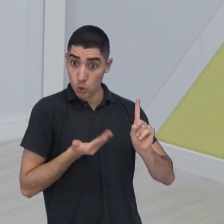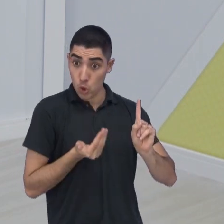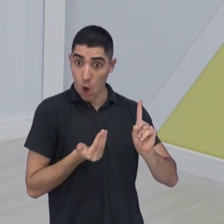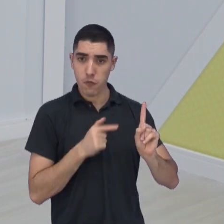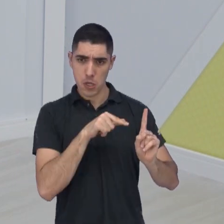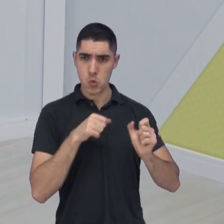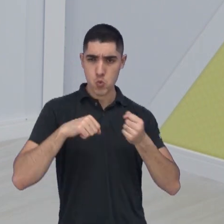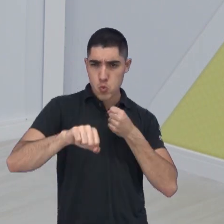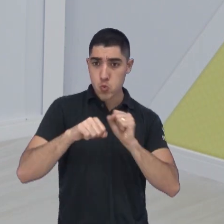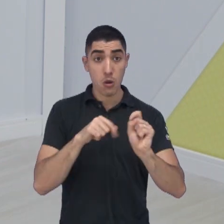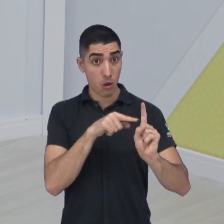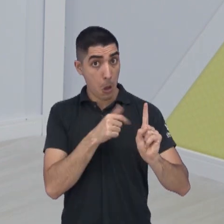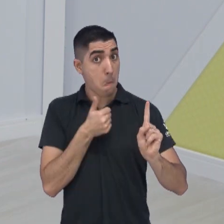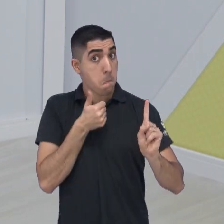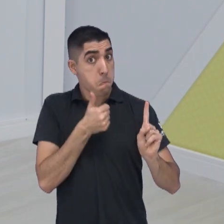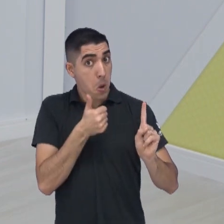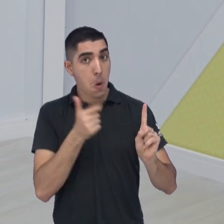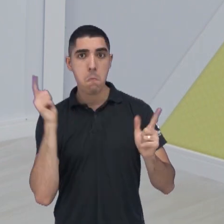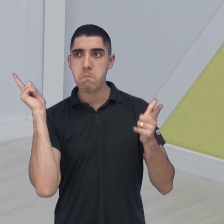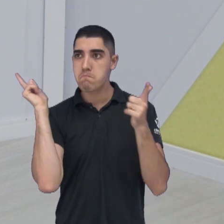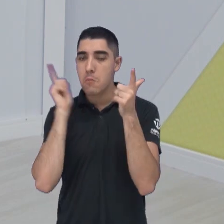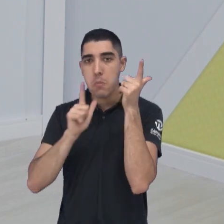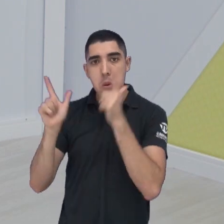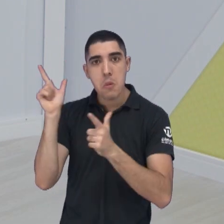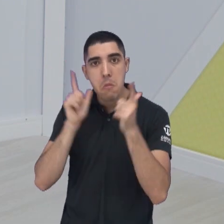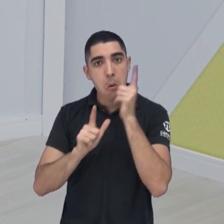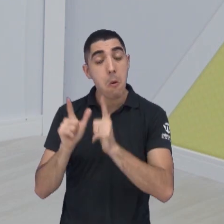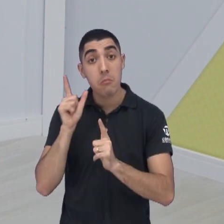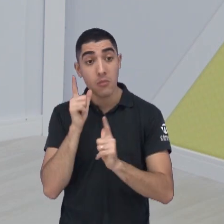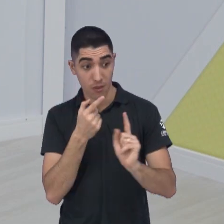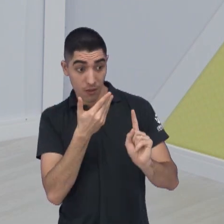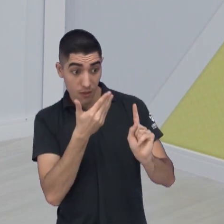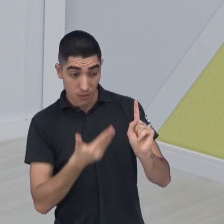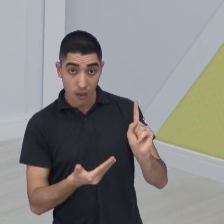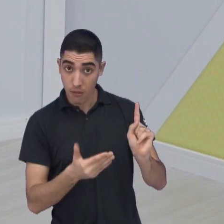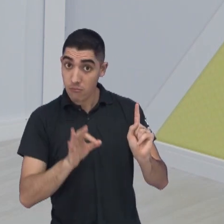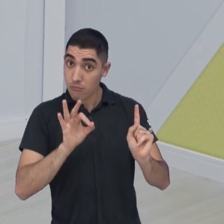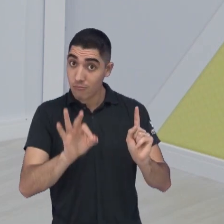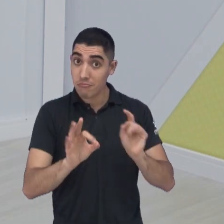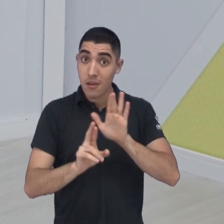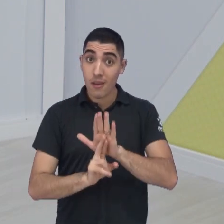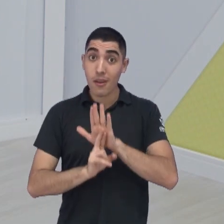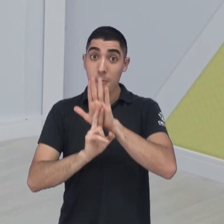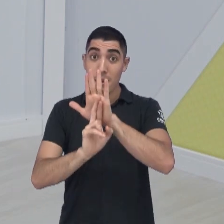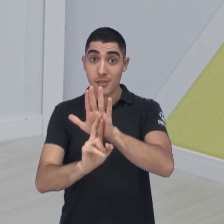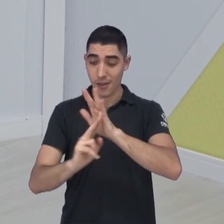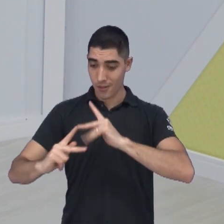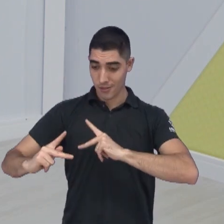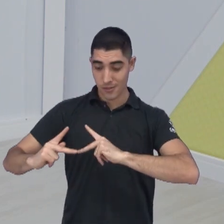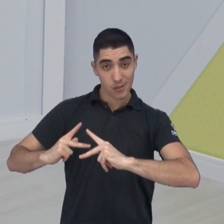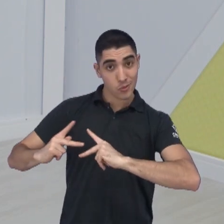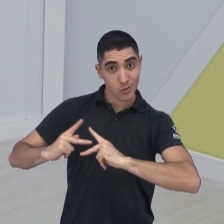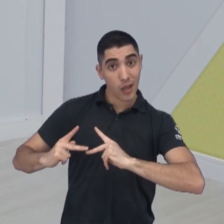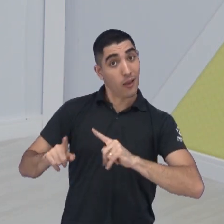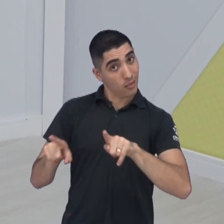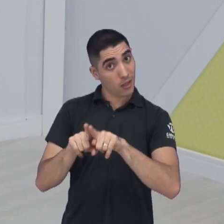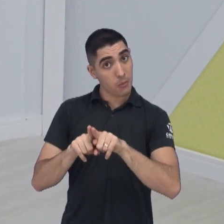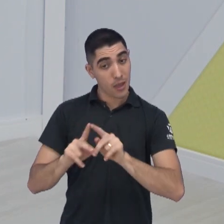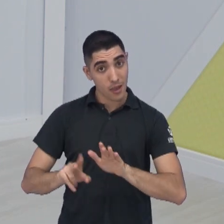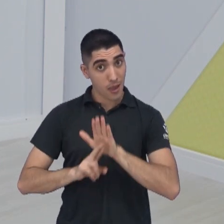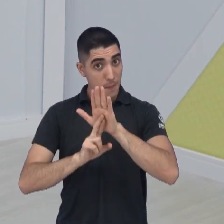na modalidade, com bons desempenhos e que inclusive vai representar nossa cidade e o Brasil